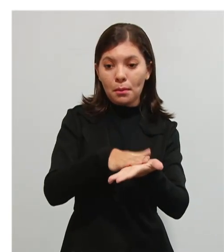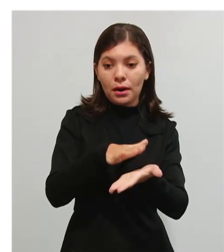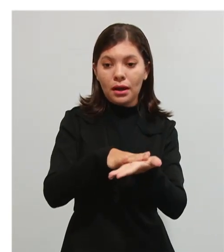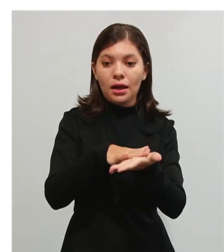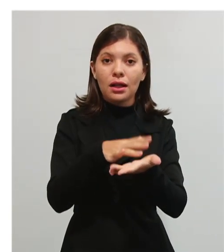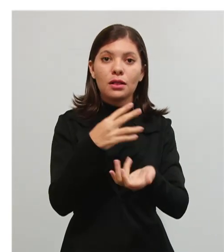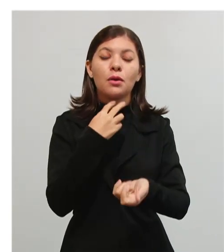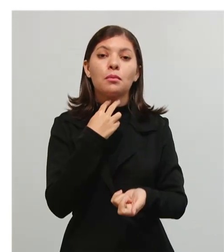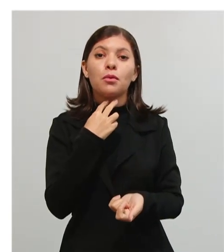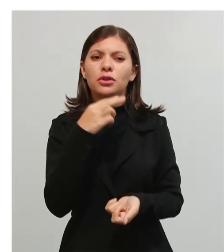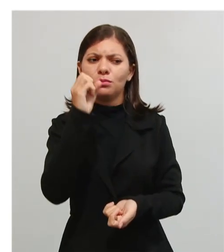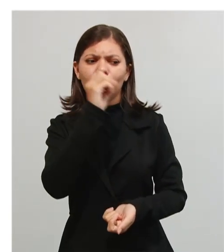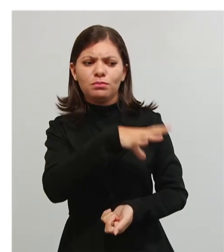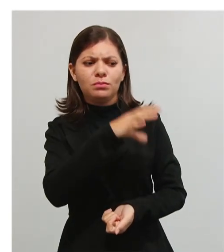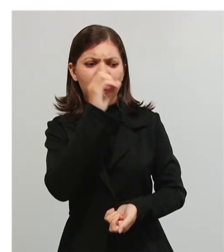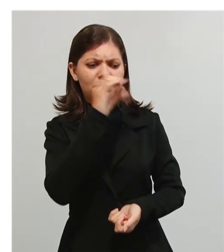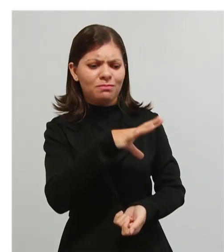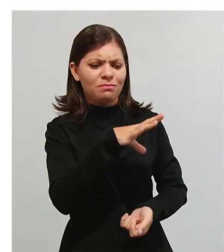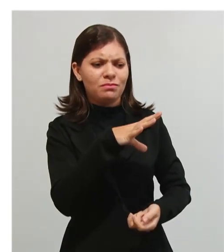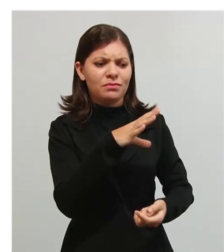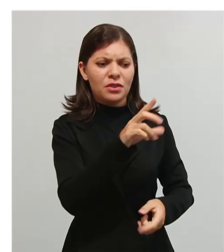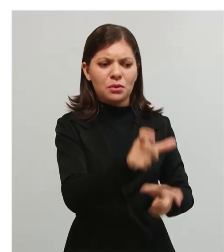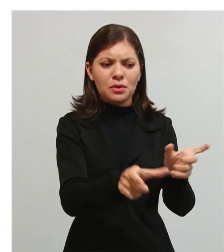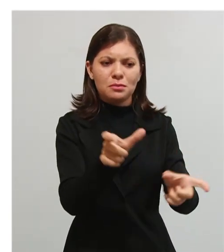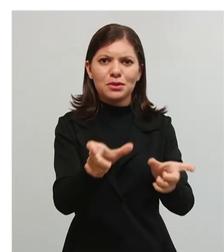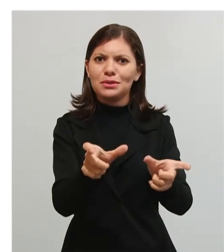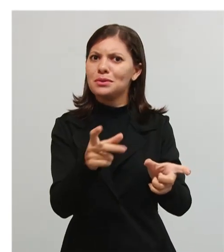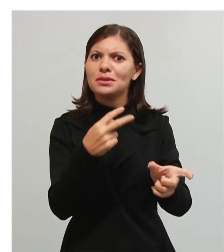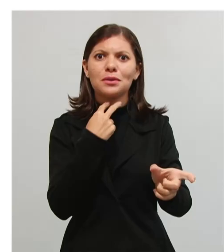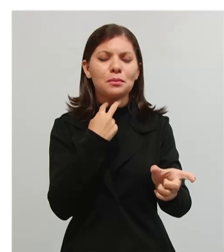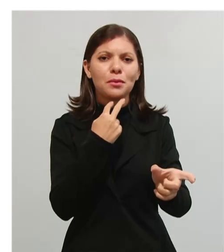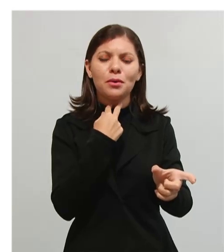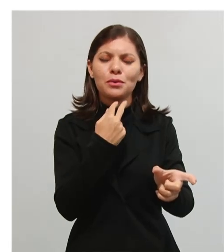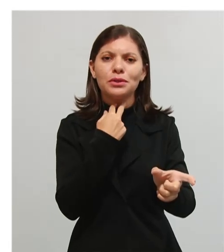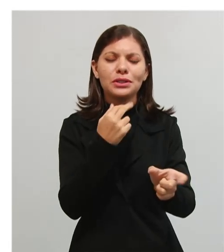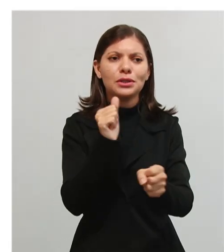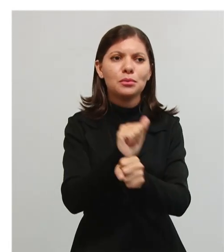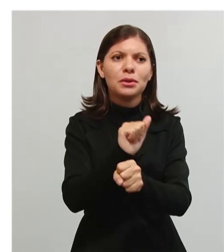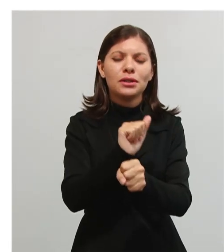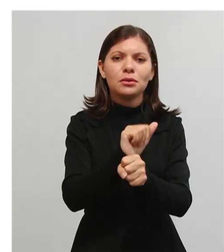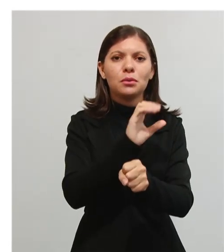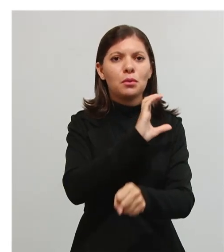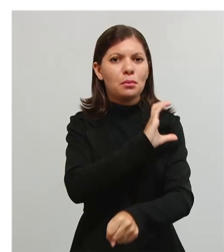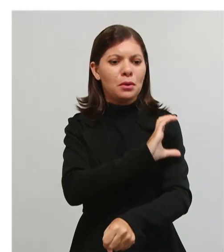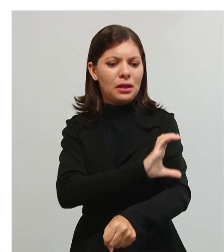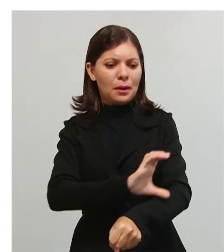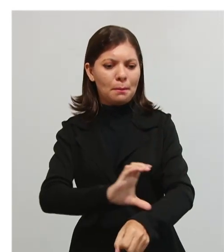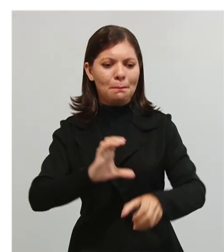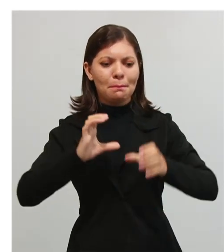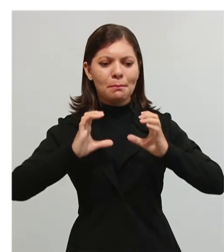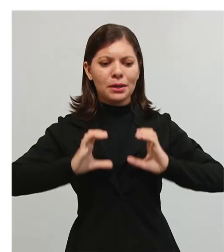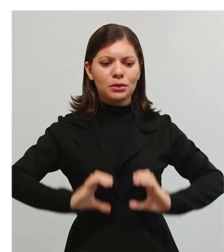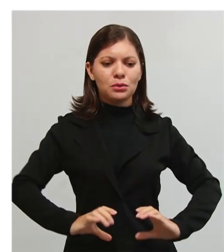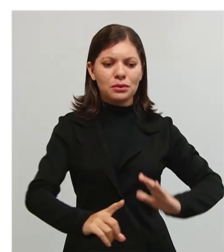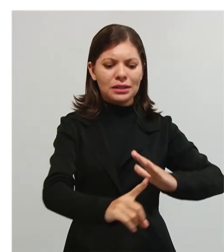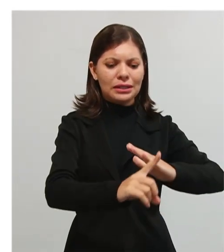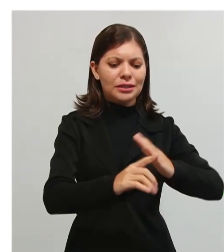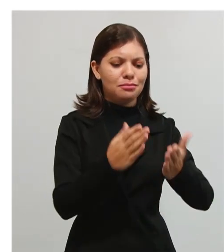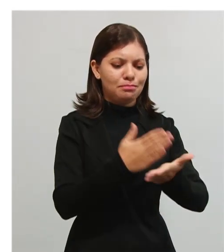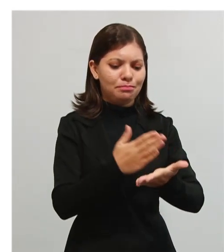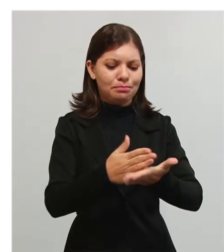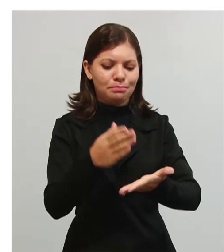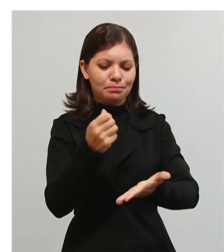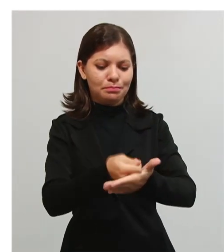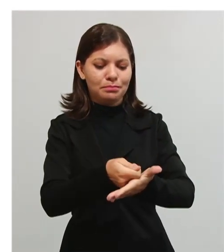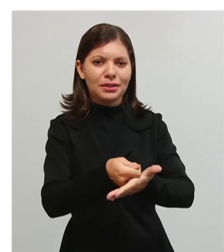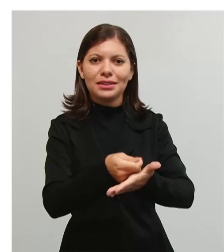grosseiro e agressivo com o cliente, esperando que com esses comportamentos o cliente faça a quitação da dívida.